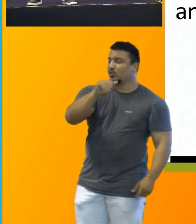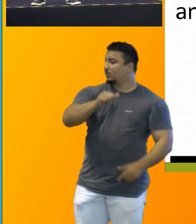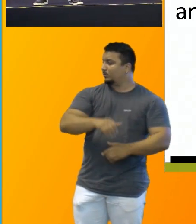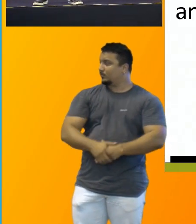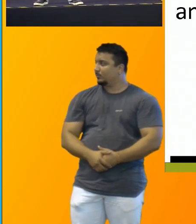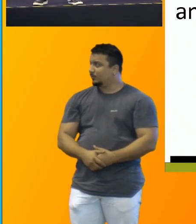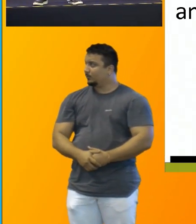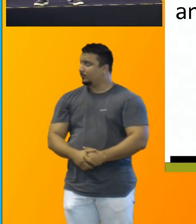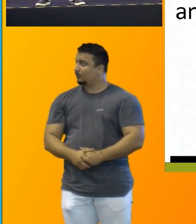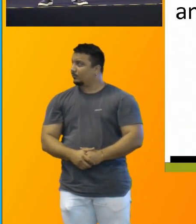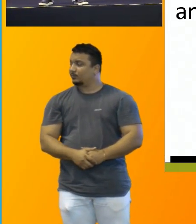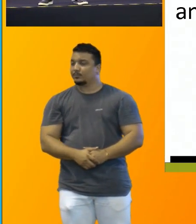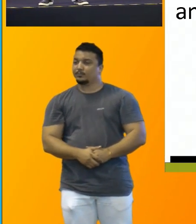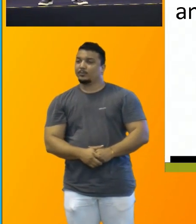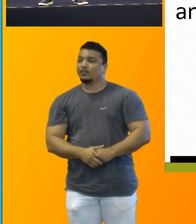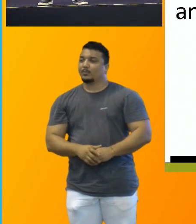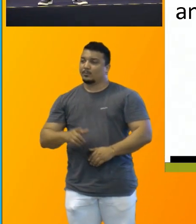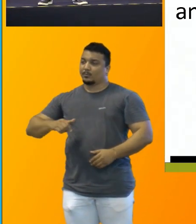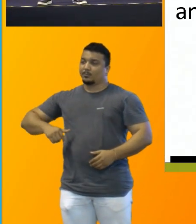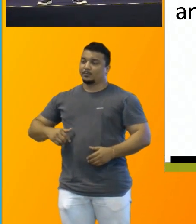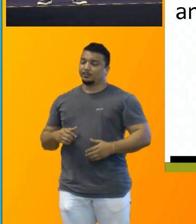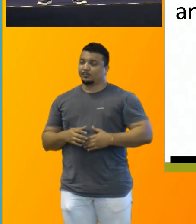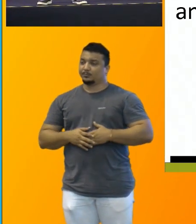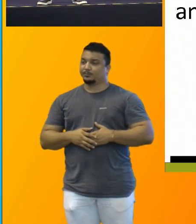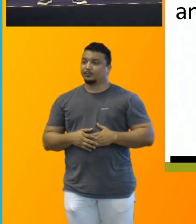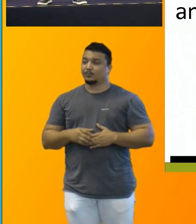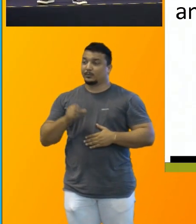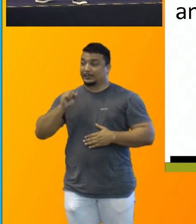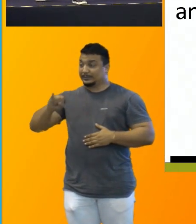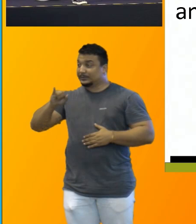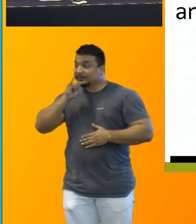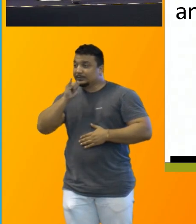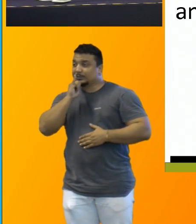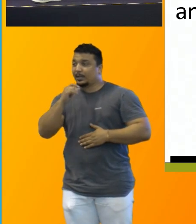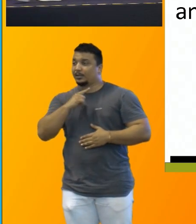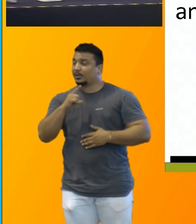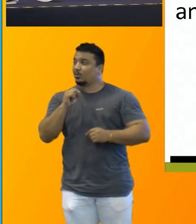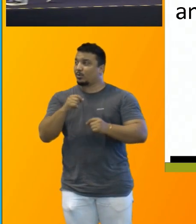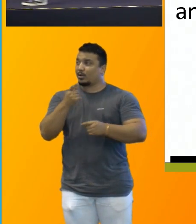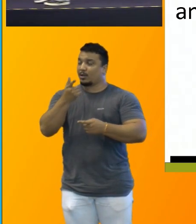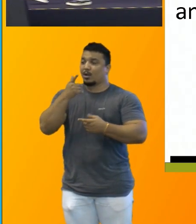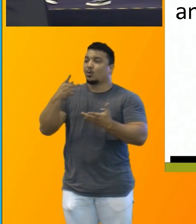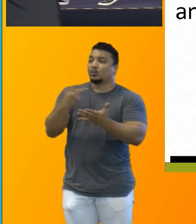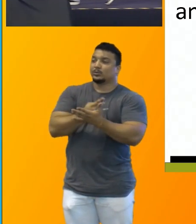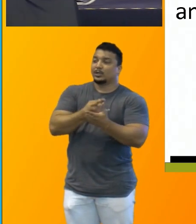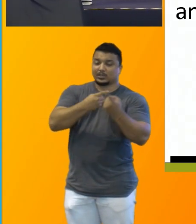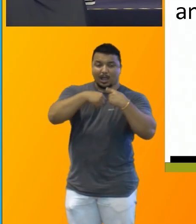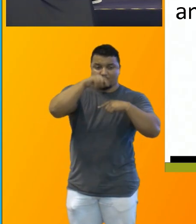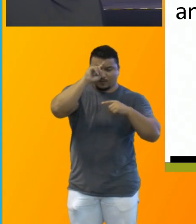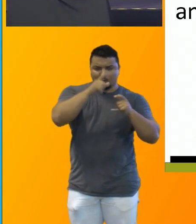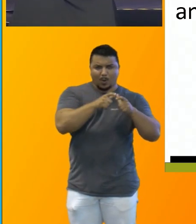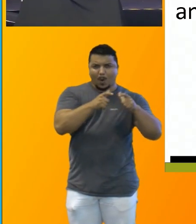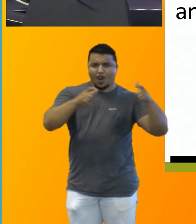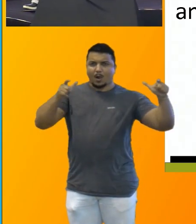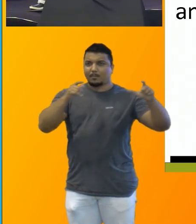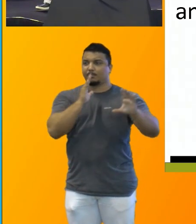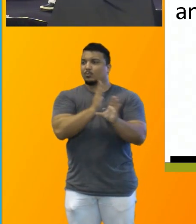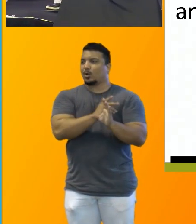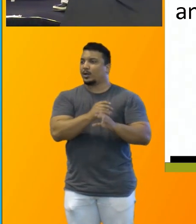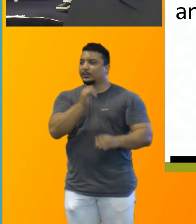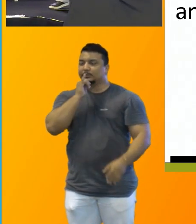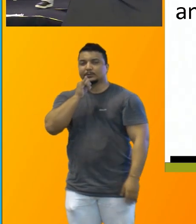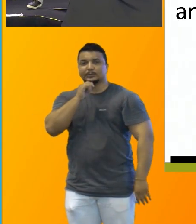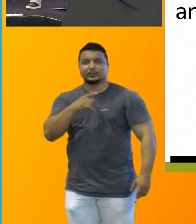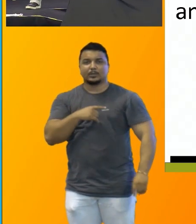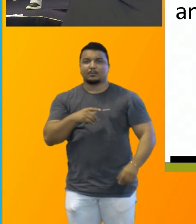revolta. Revolta muda apenas o momento. Quando alguém então faz uma grande revolta, porque alguém foi vítima de